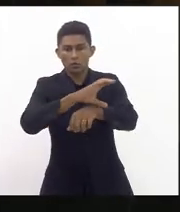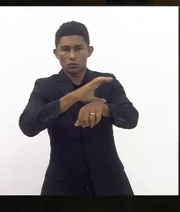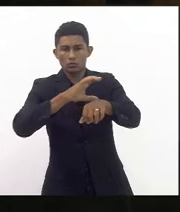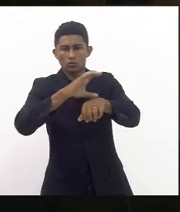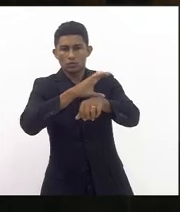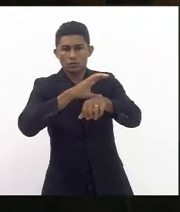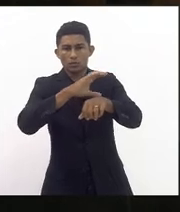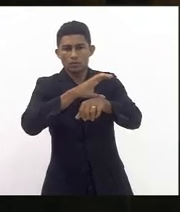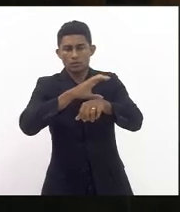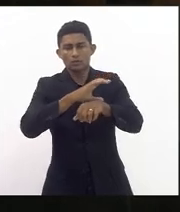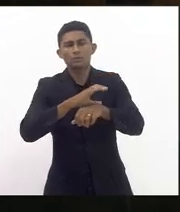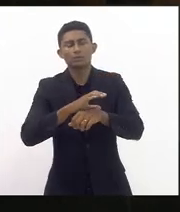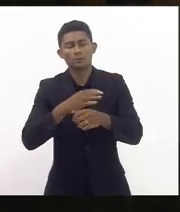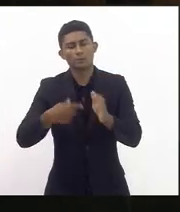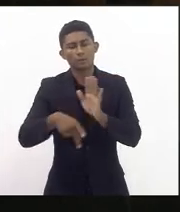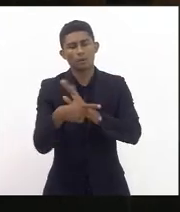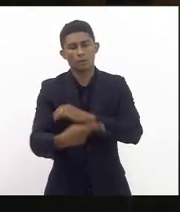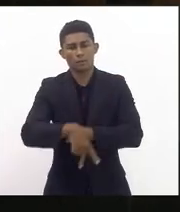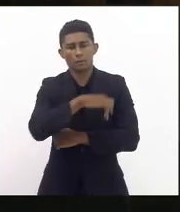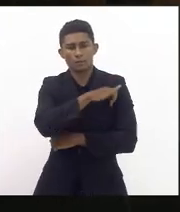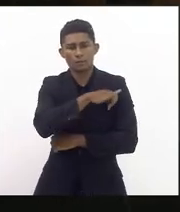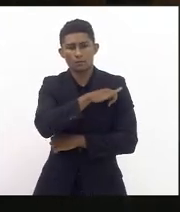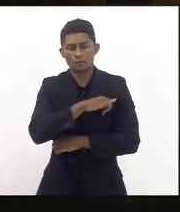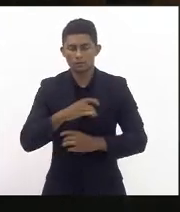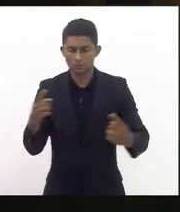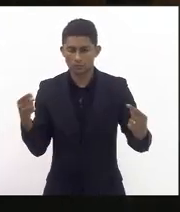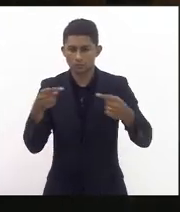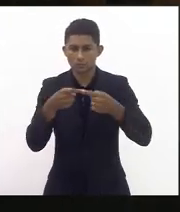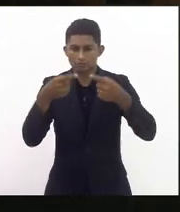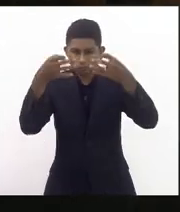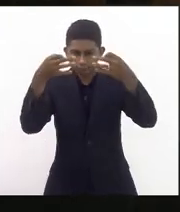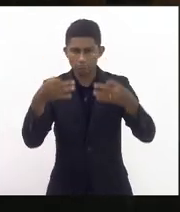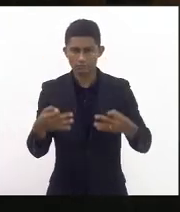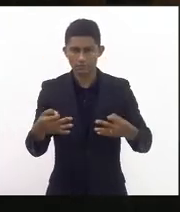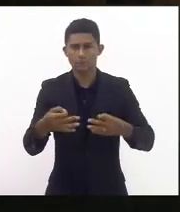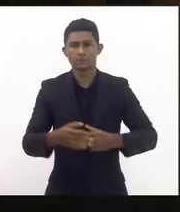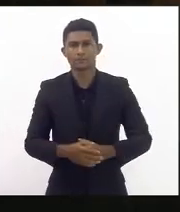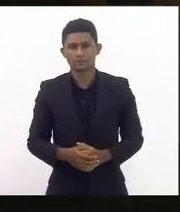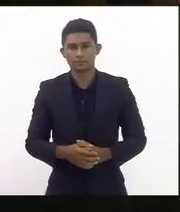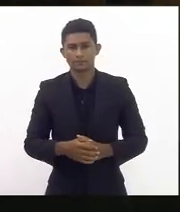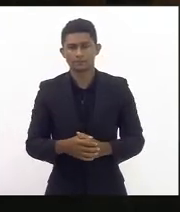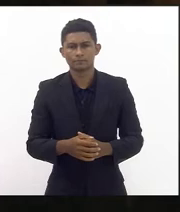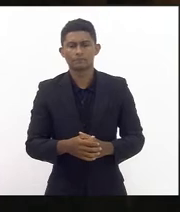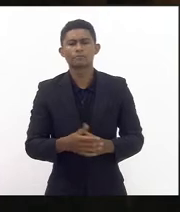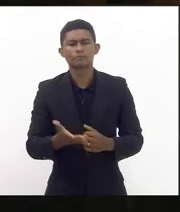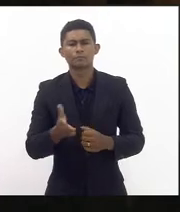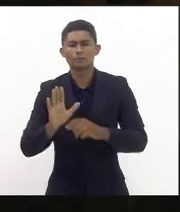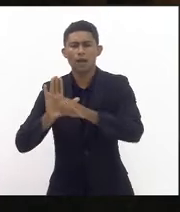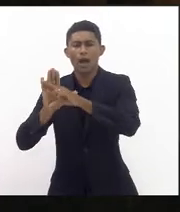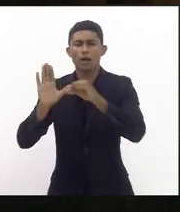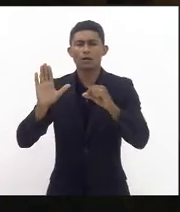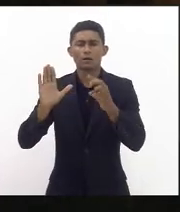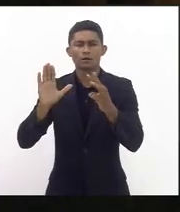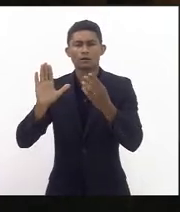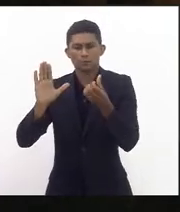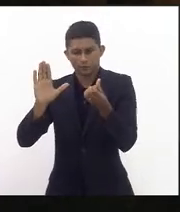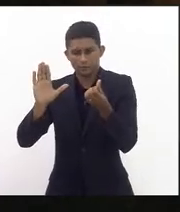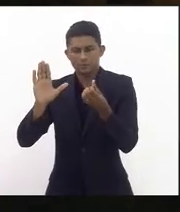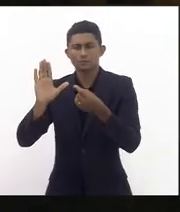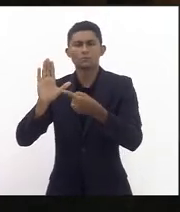transitórias da Constituição do Estado do Rio de Janeiro. O artigo 36, quando